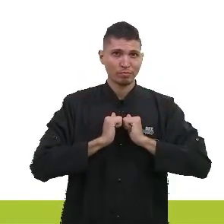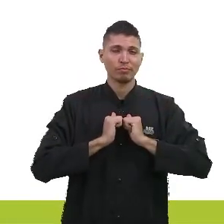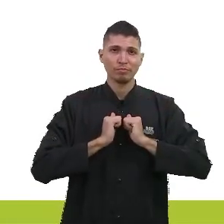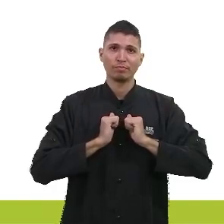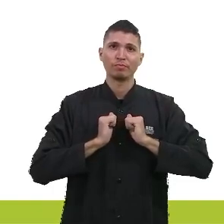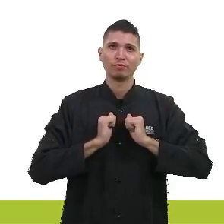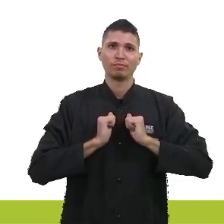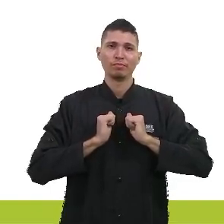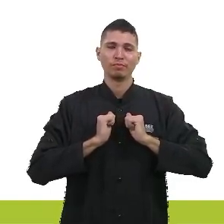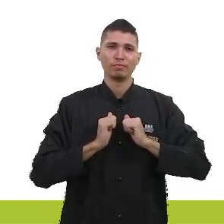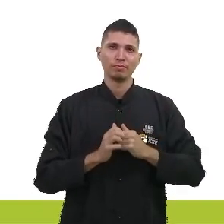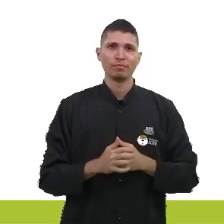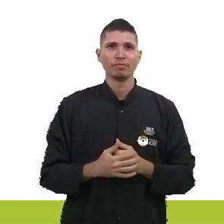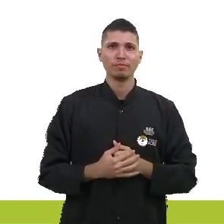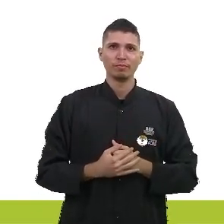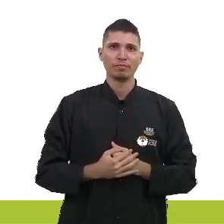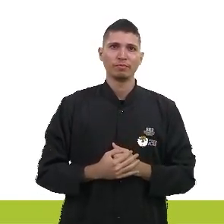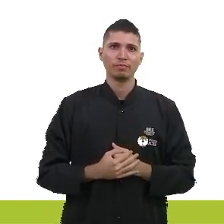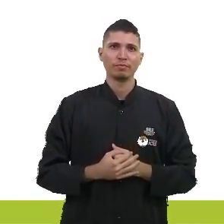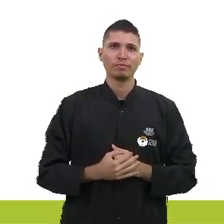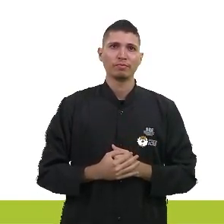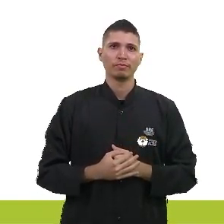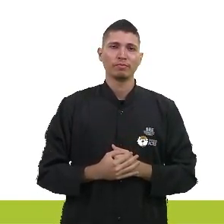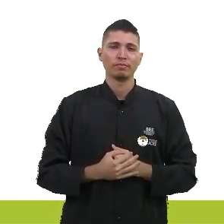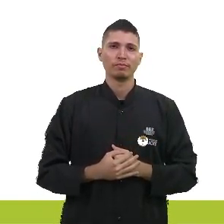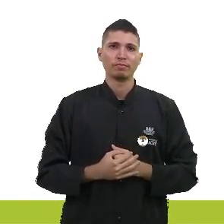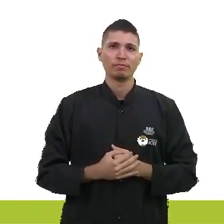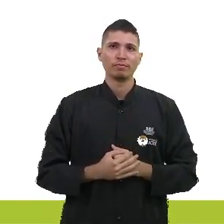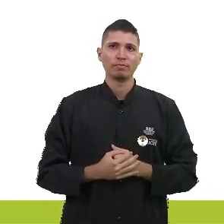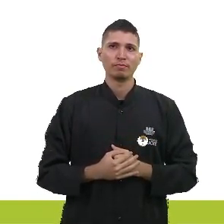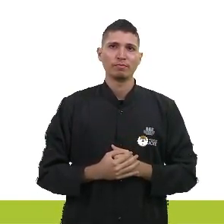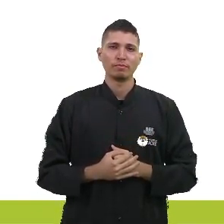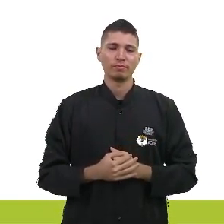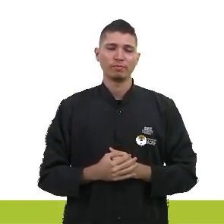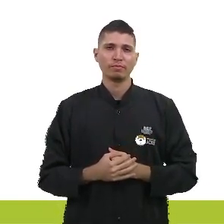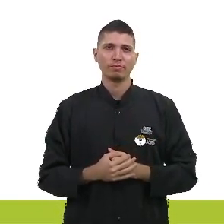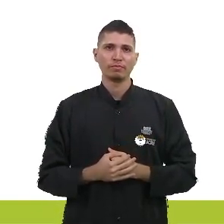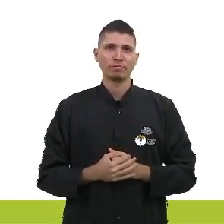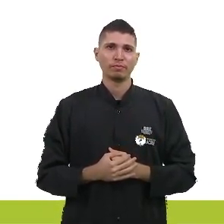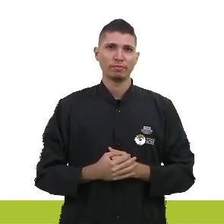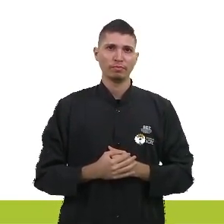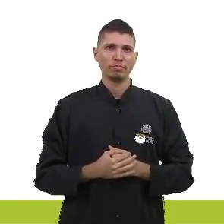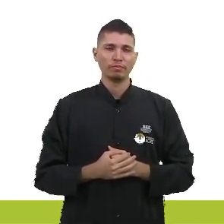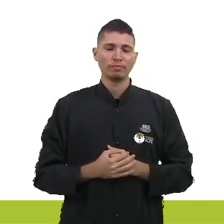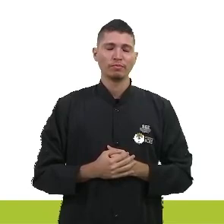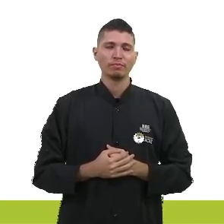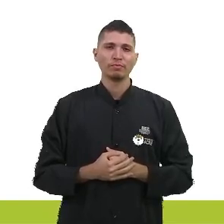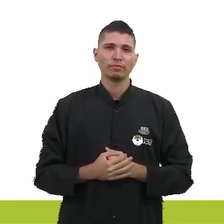é a nossa primeira lei de Newton.